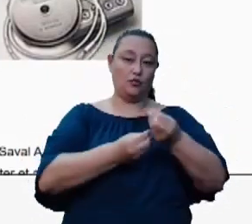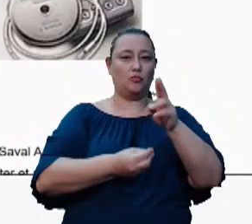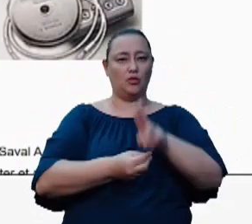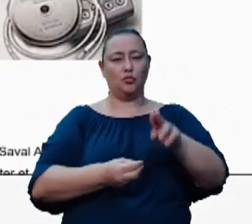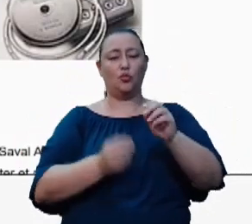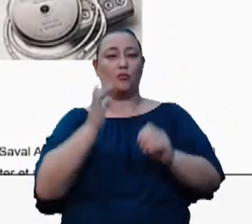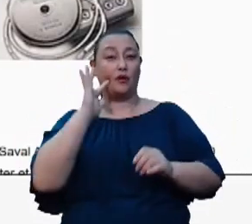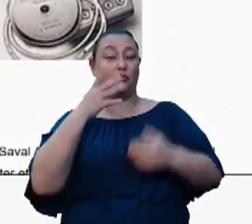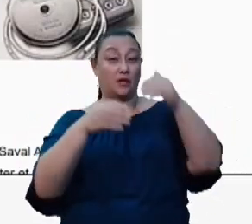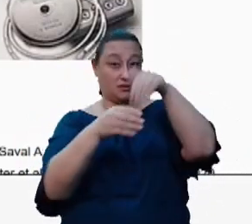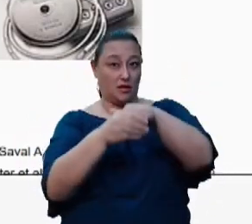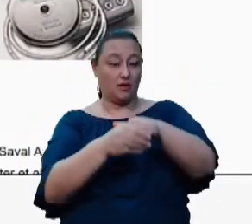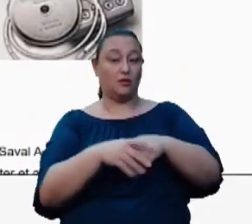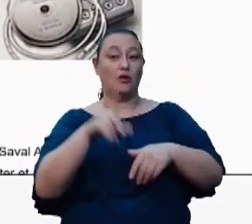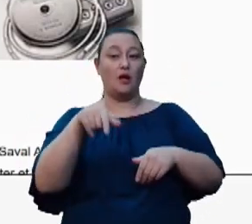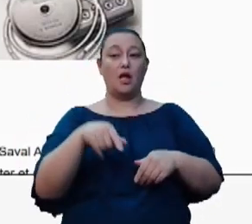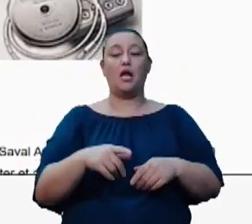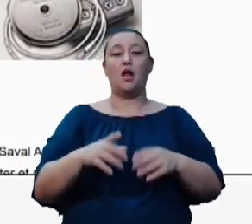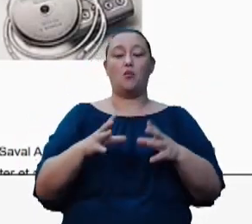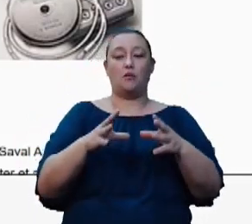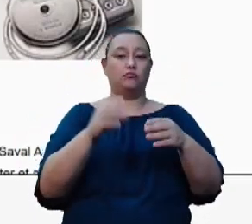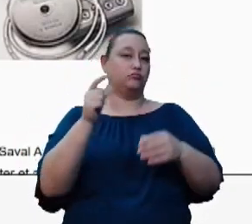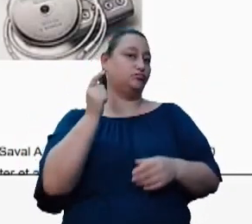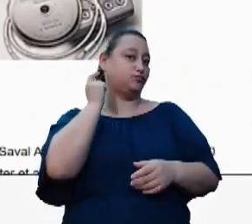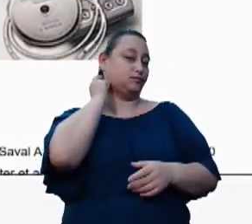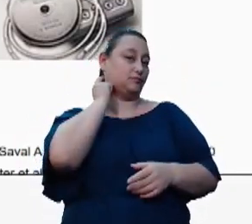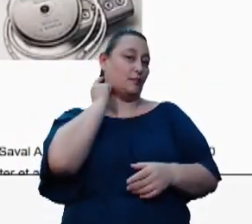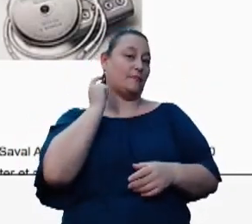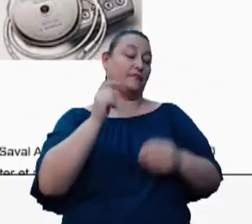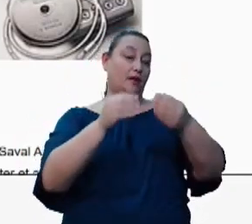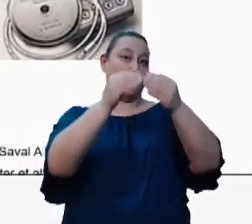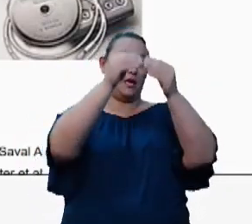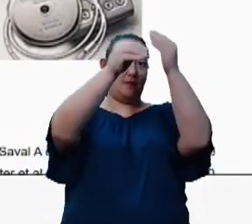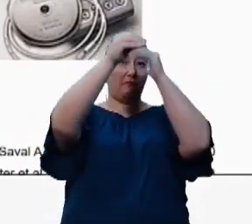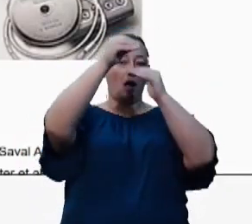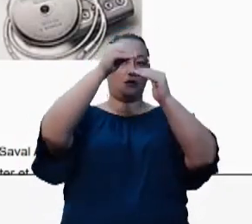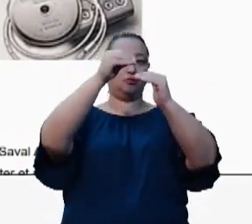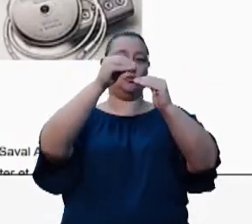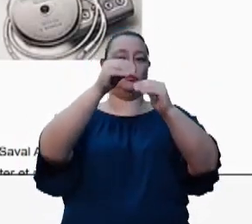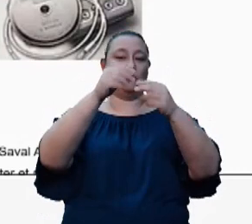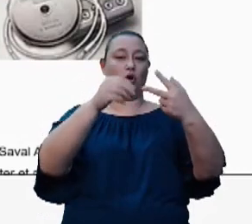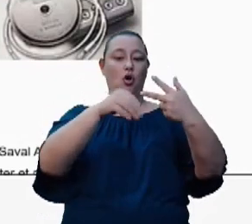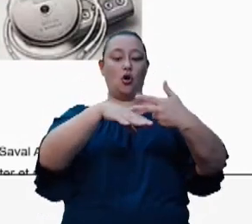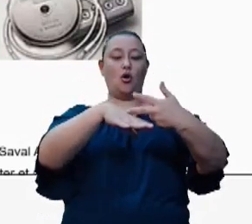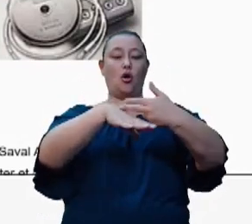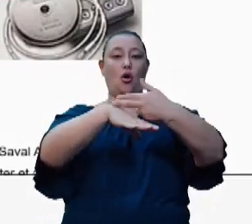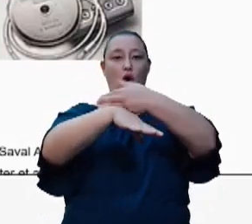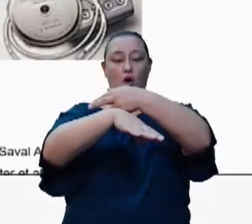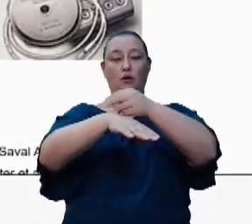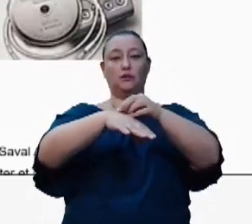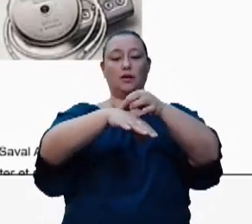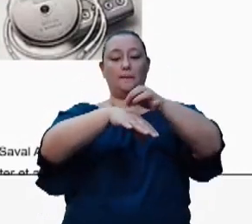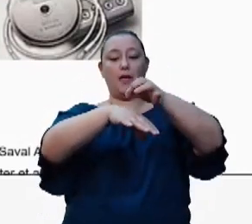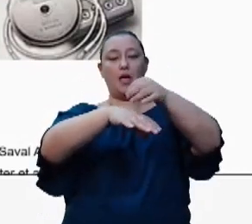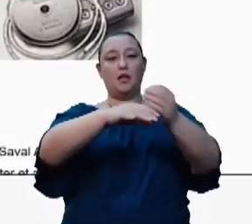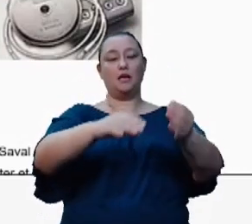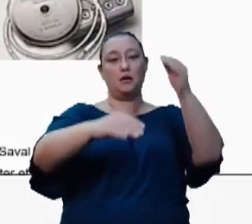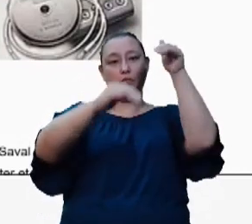baclofeno, essa é uma bomba que se introduz embaixo da pele do abdômen, por um procedimento cirúrgico. Ele